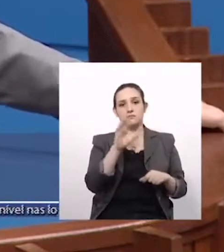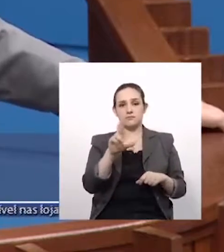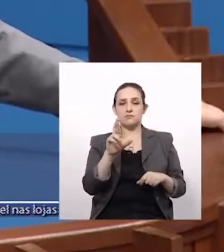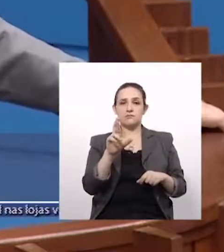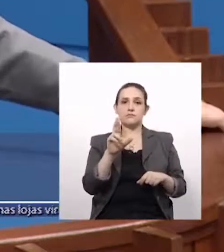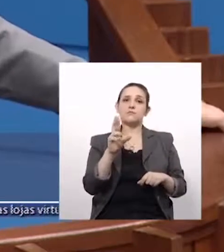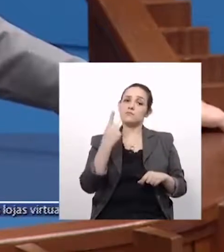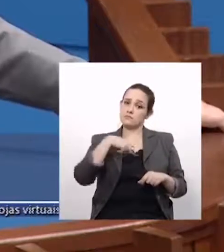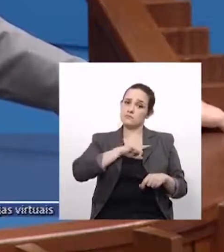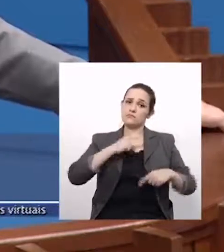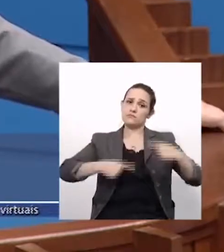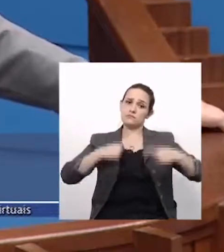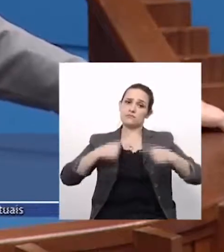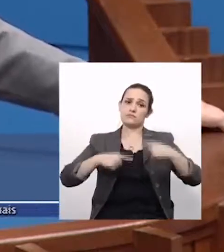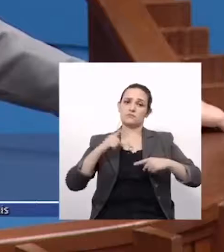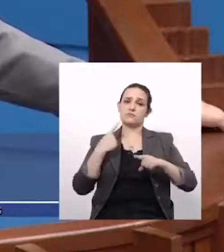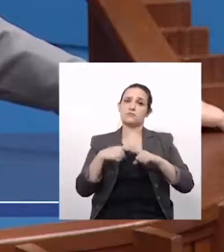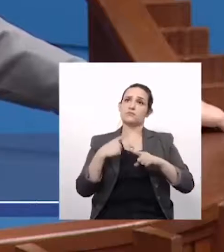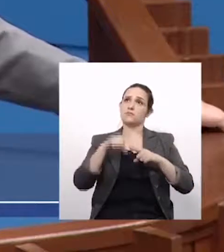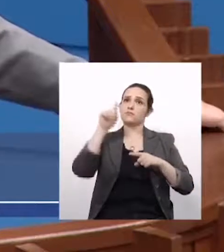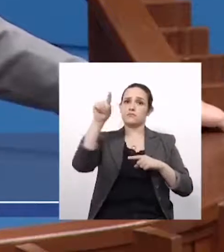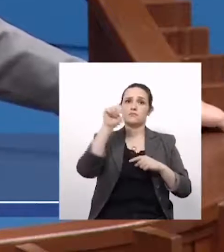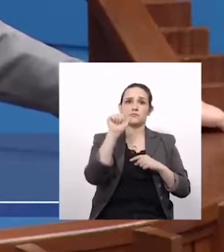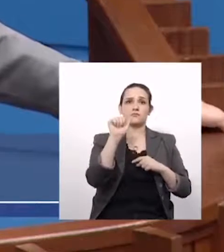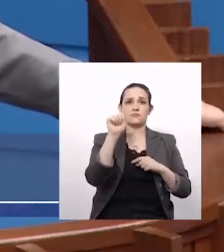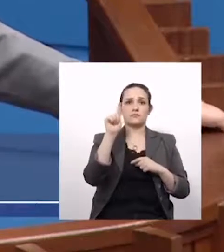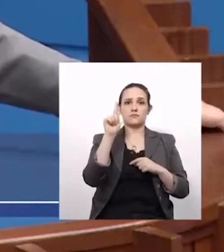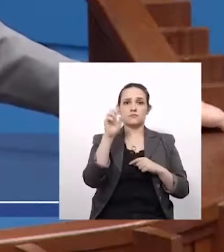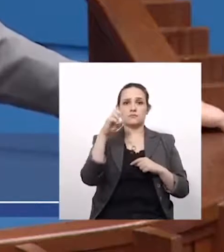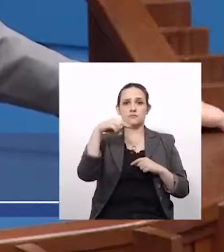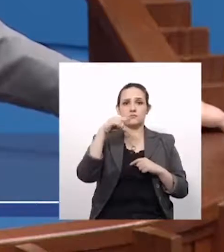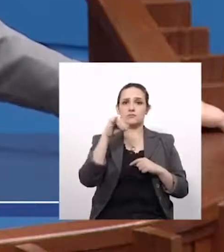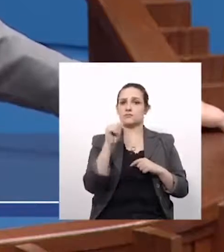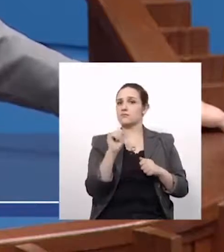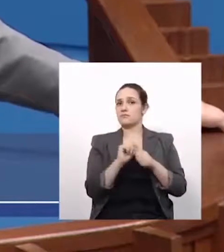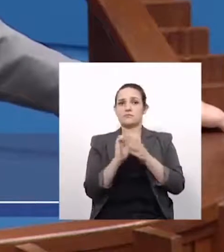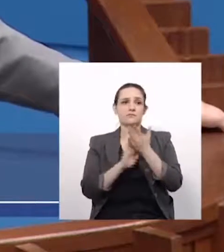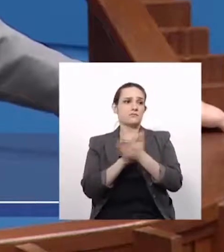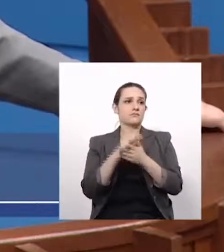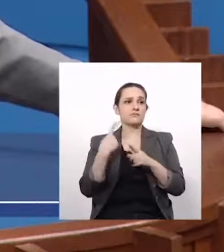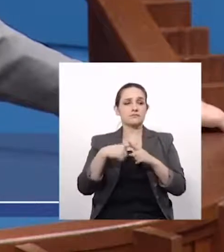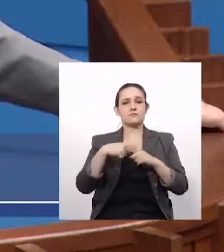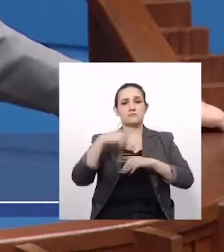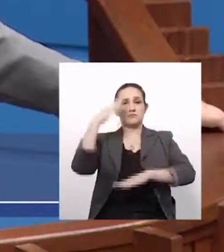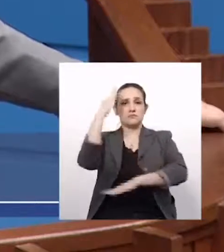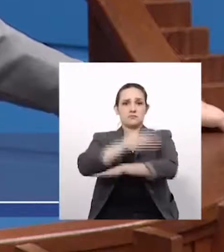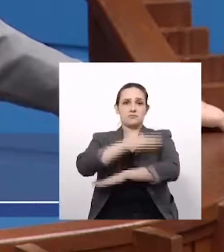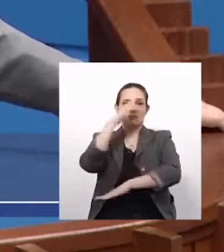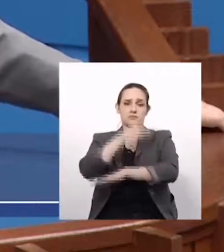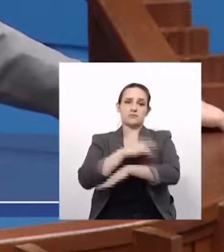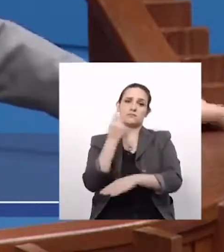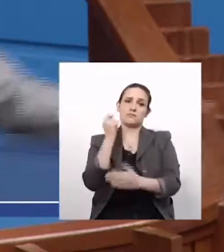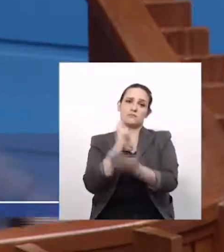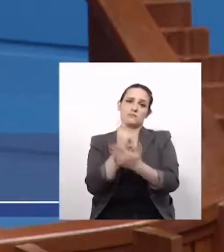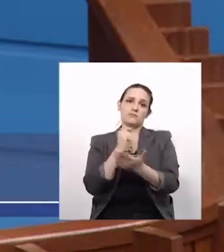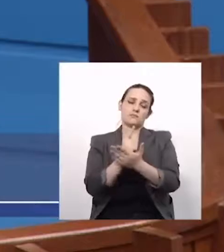em relação à agência reguladora que não toma nenhuma providência com relação à cobrança dos pedágios.